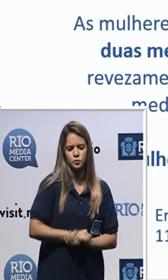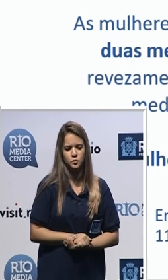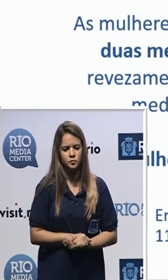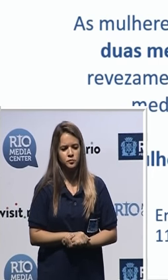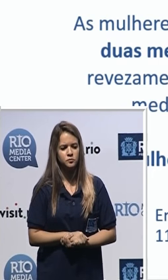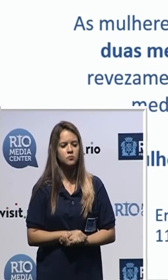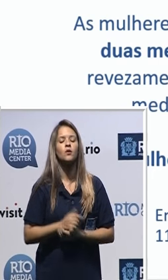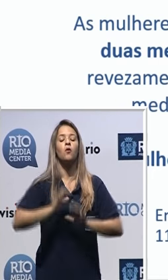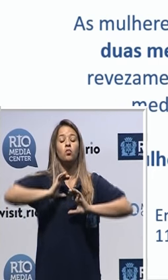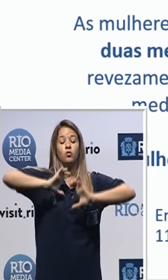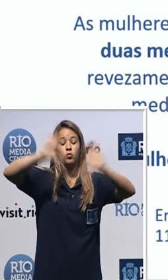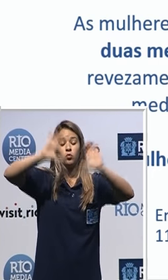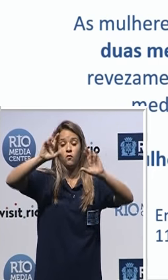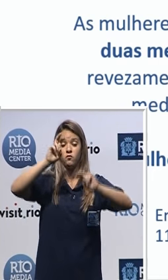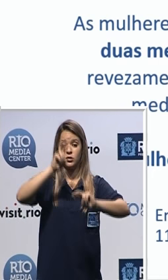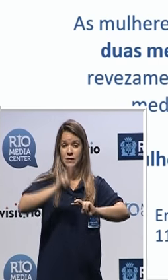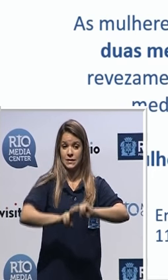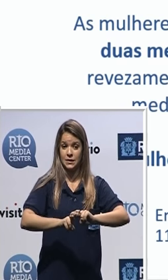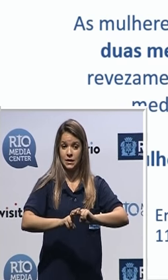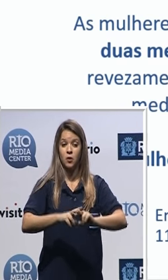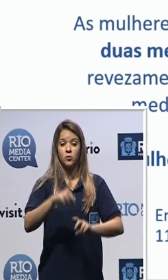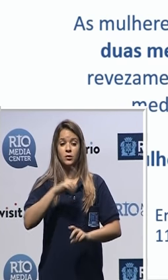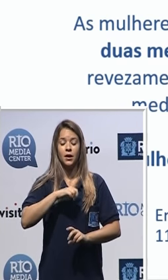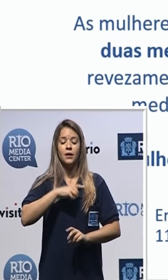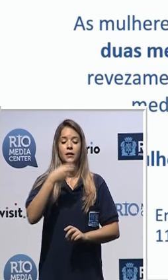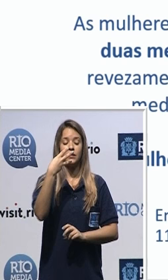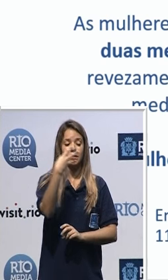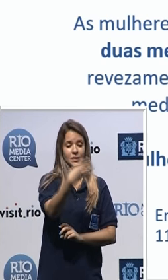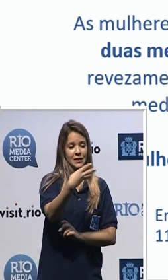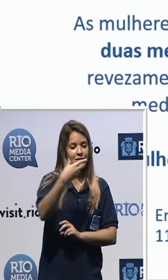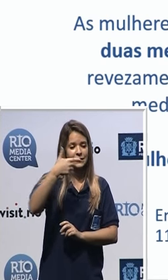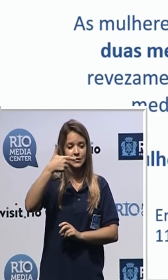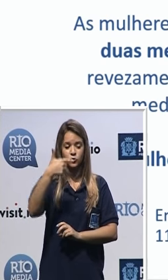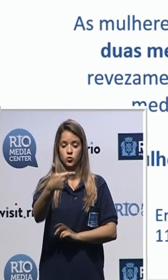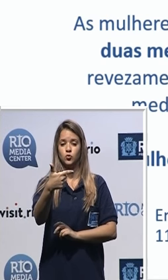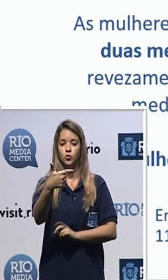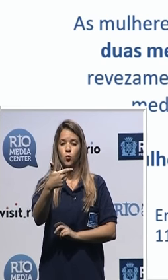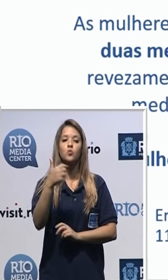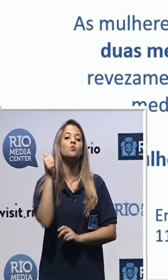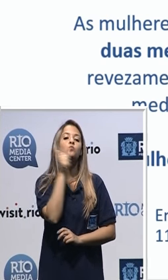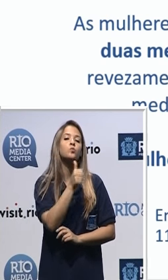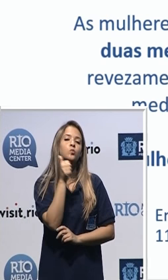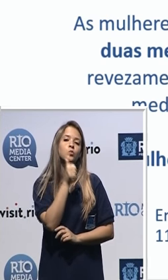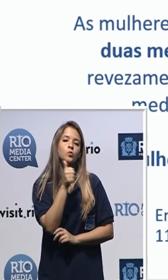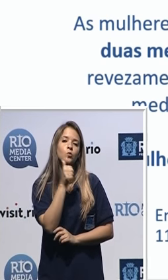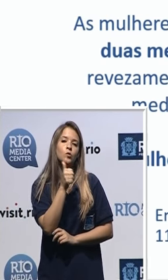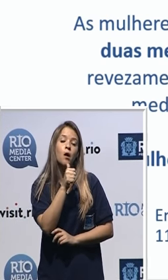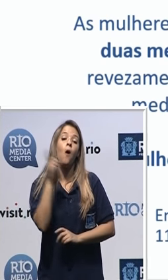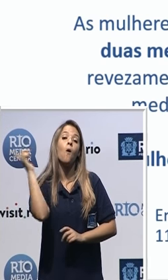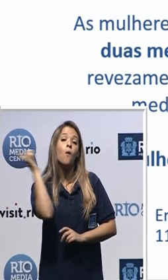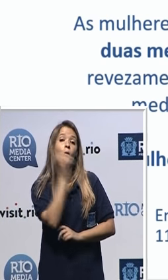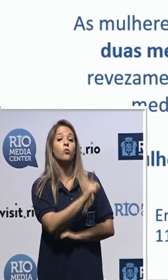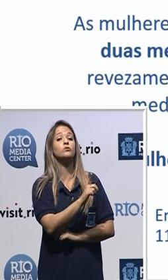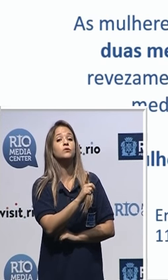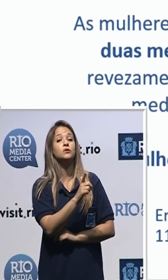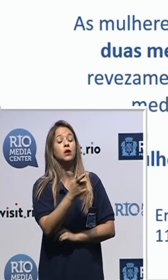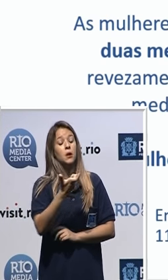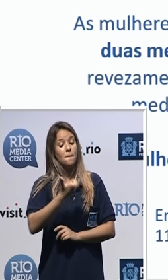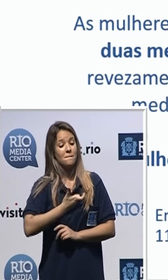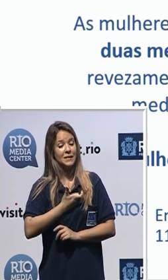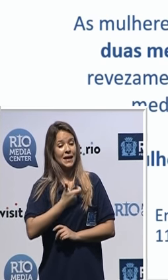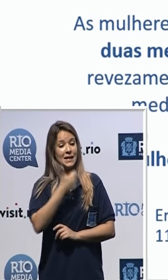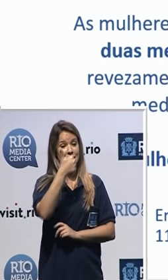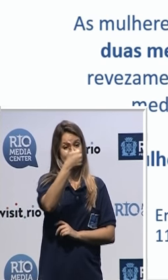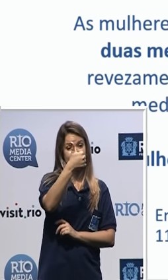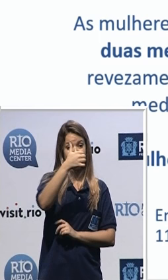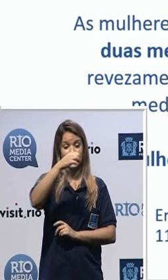E no voleibol sentado, são 32, portanto, 32 mulheres conquistaram 19 medalhas. Temos